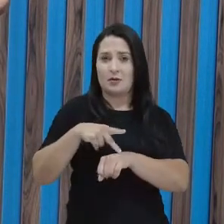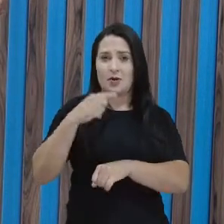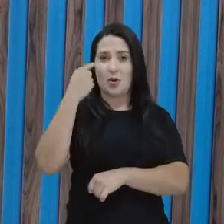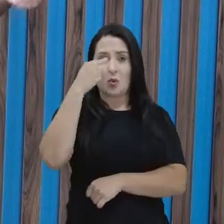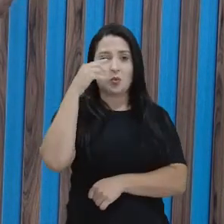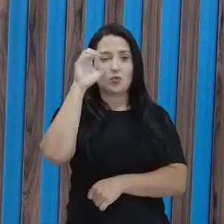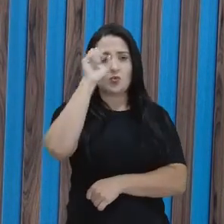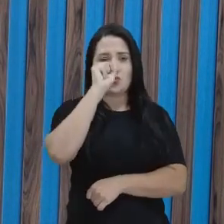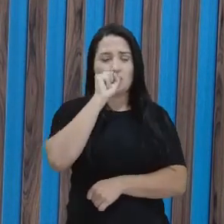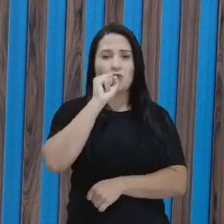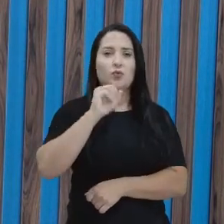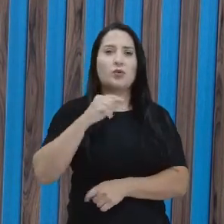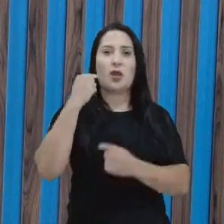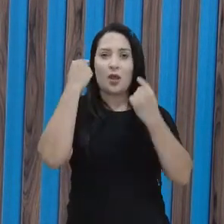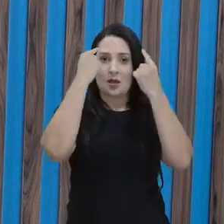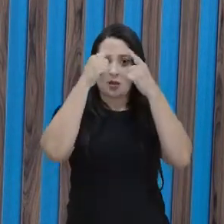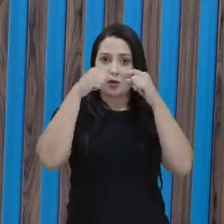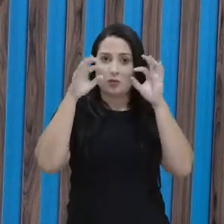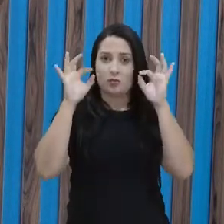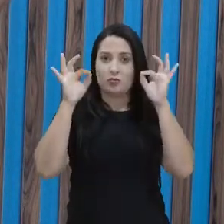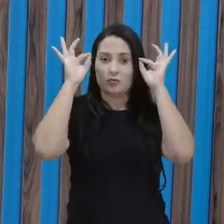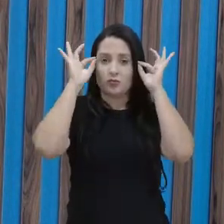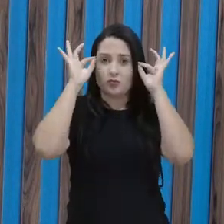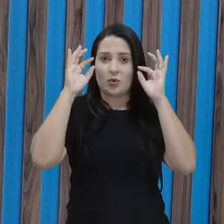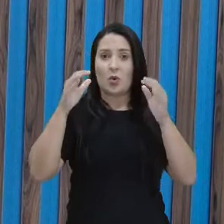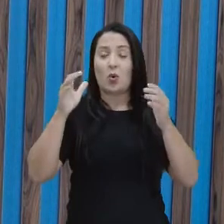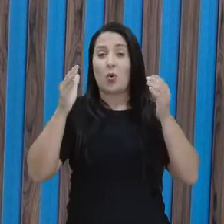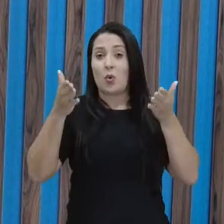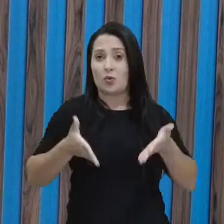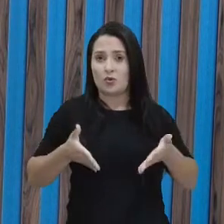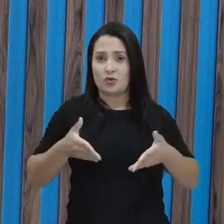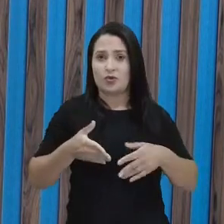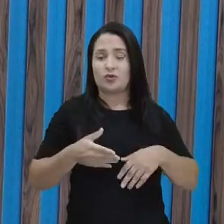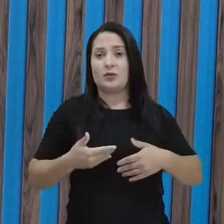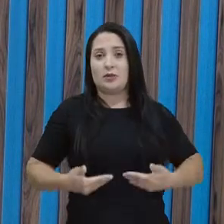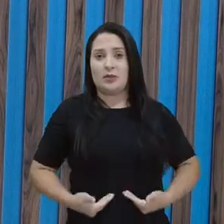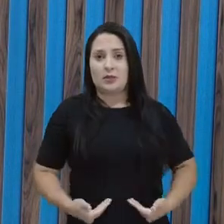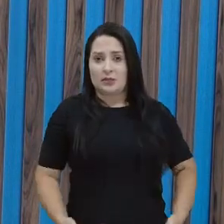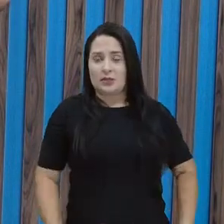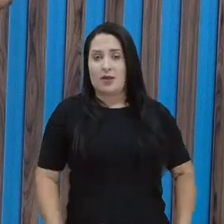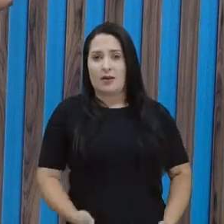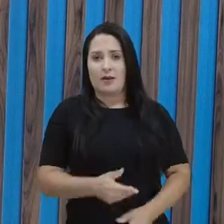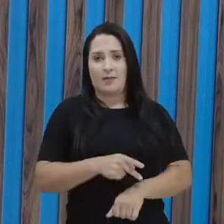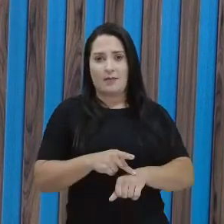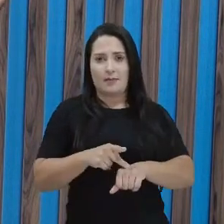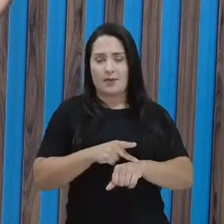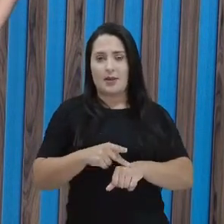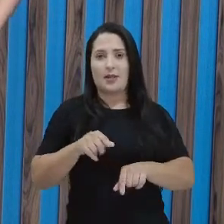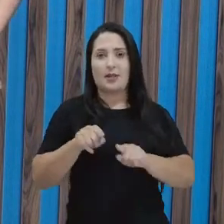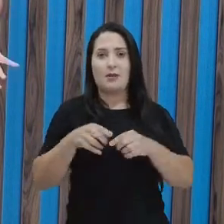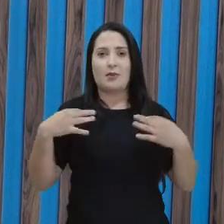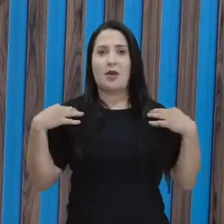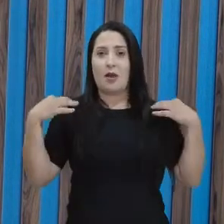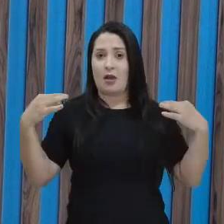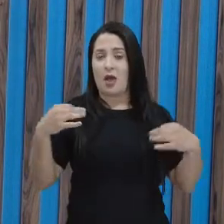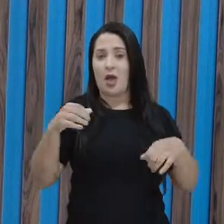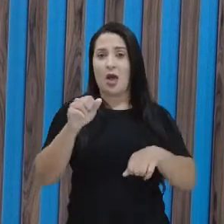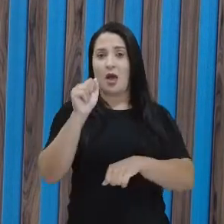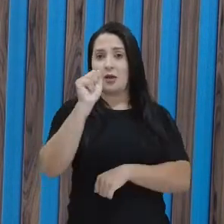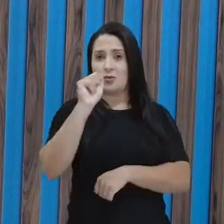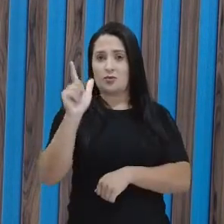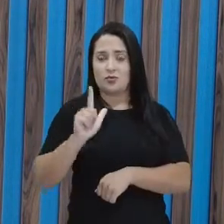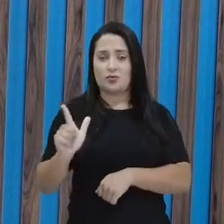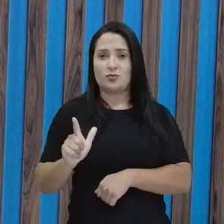olhos escuros, uso um óculos arredondado. Hoje eu visto uma saia preta e a farda azul, tá certo? Estou em pé em